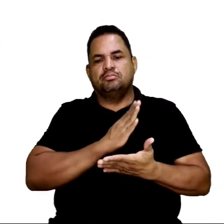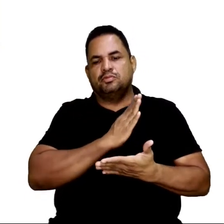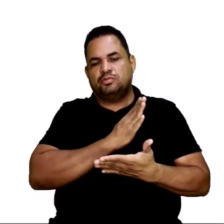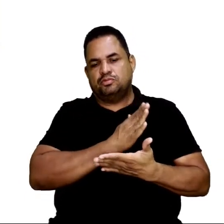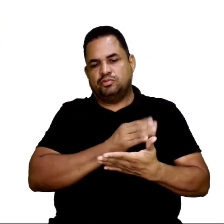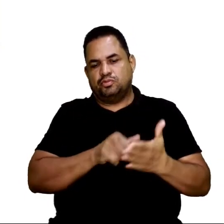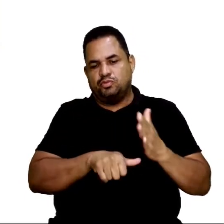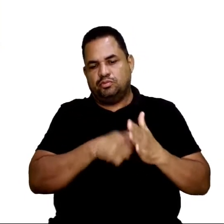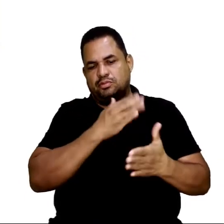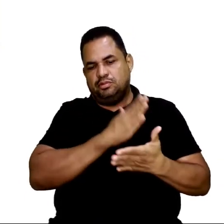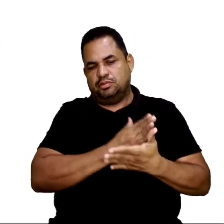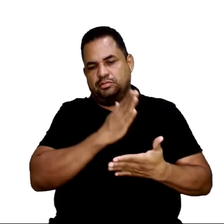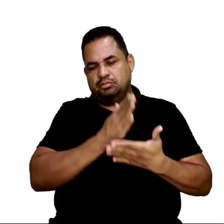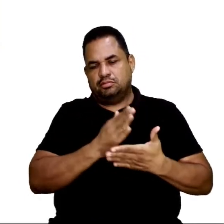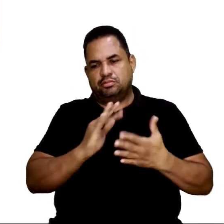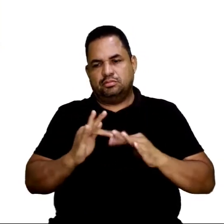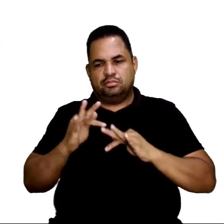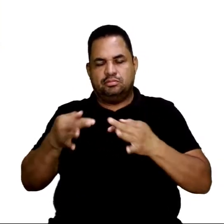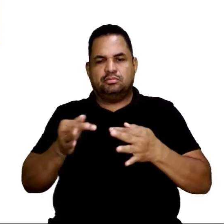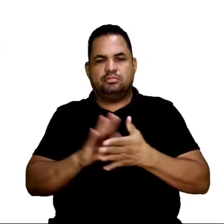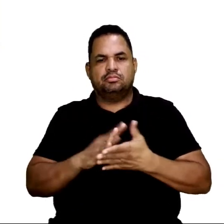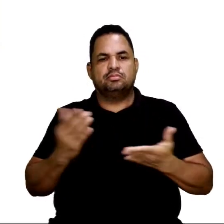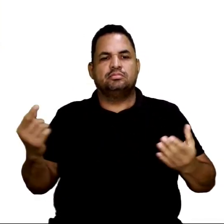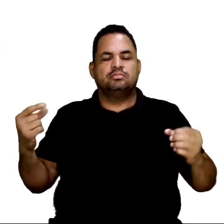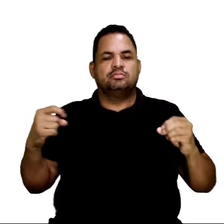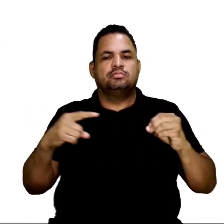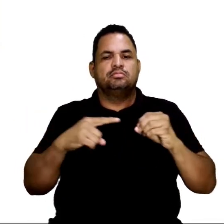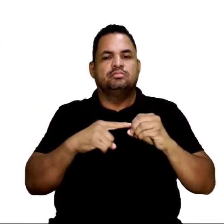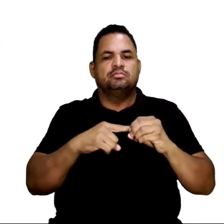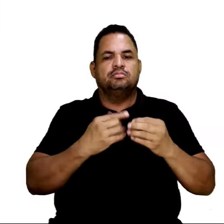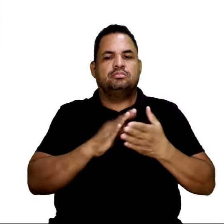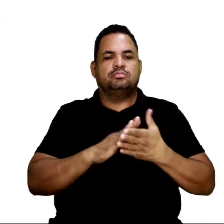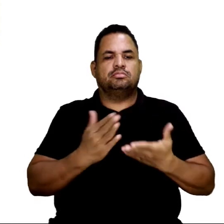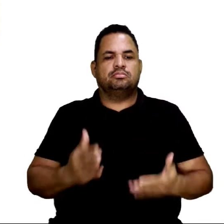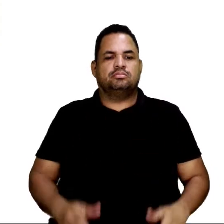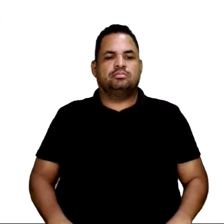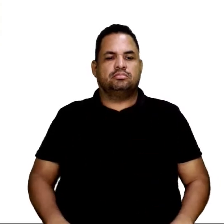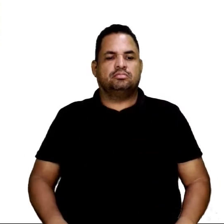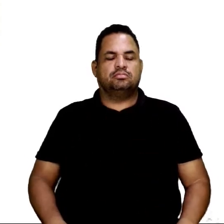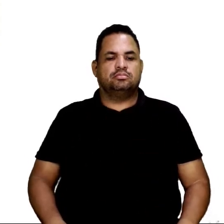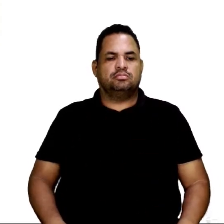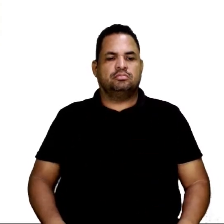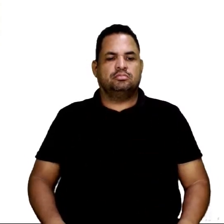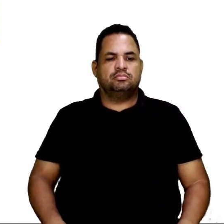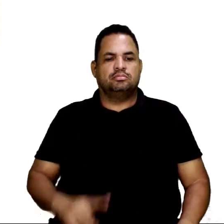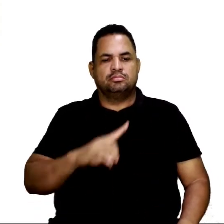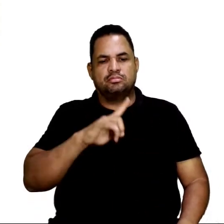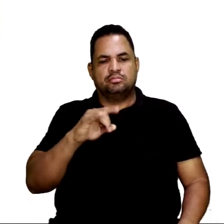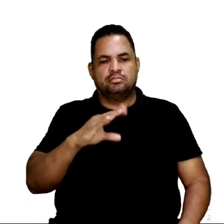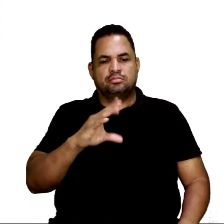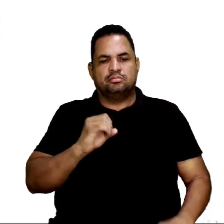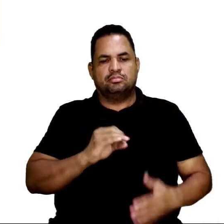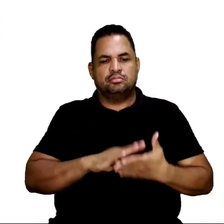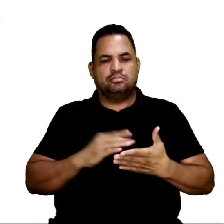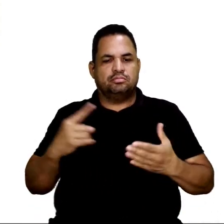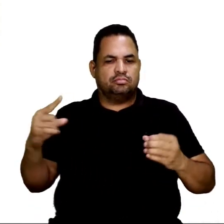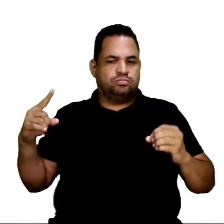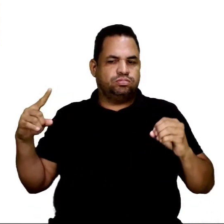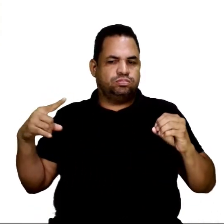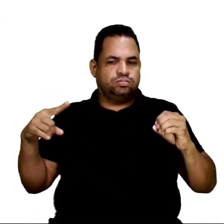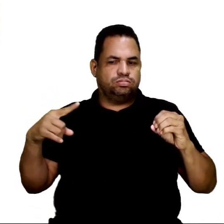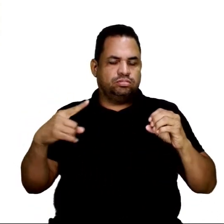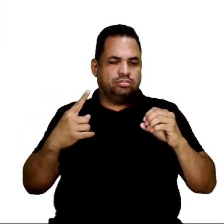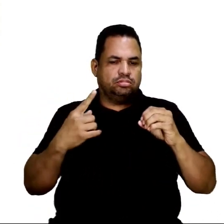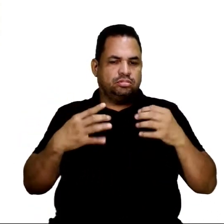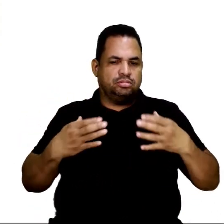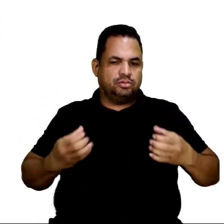e o final, tá? Então, a fecundação ocorre nessa terceira porção da tuba uterina. O zigoto viaja ao longo do útero